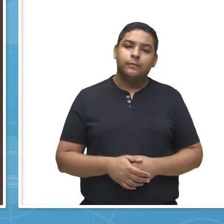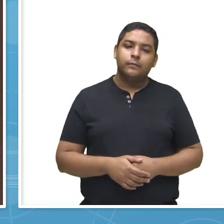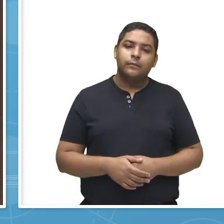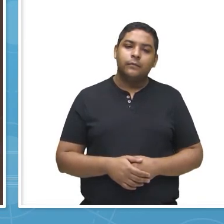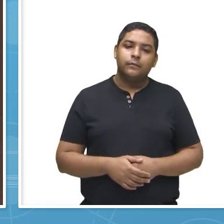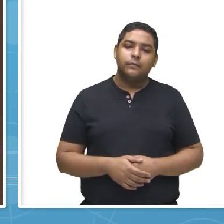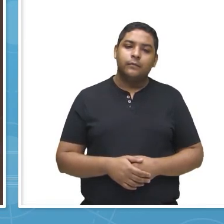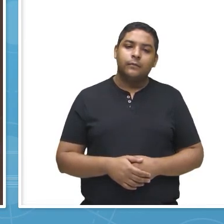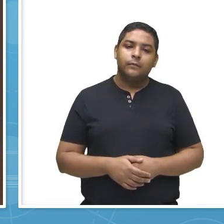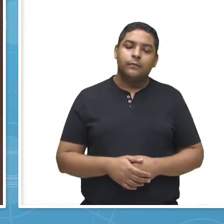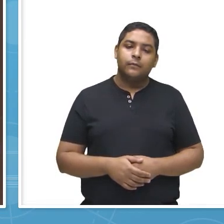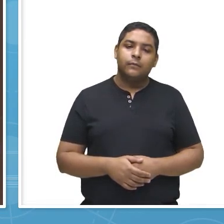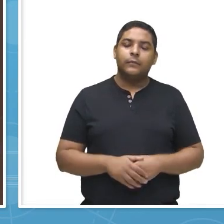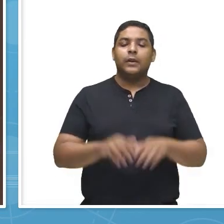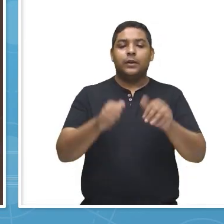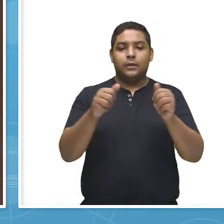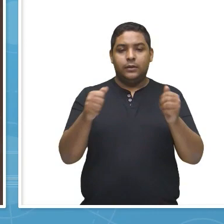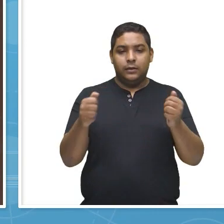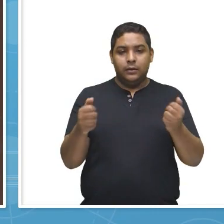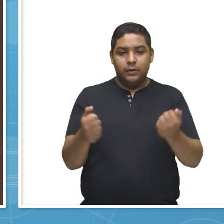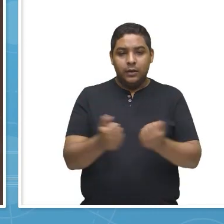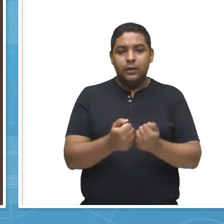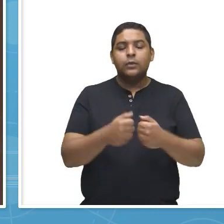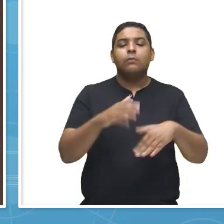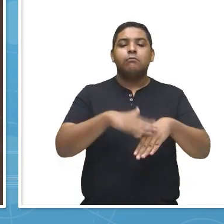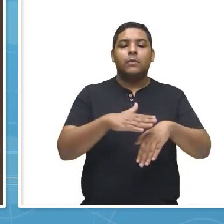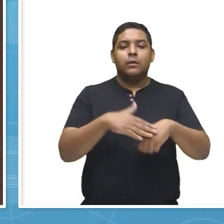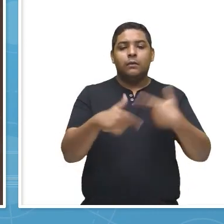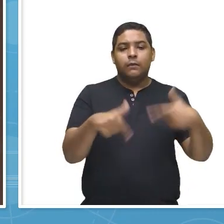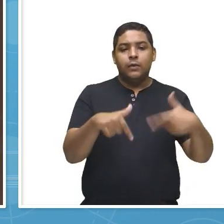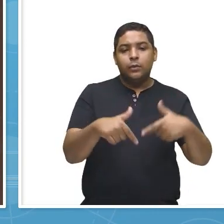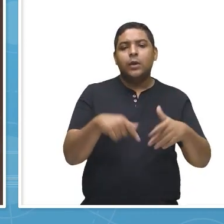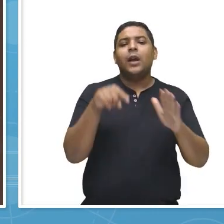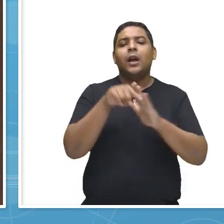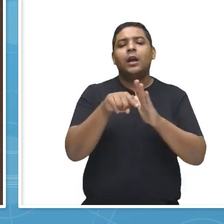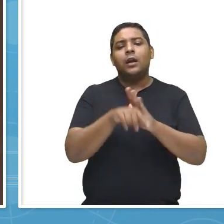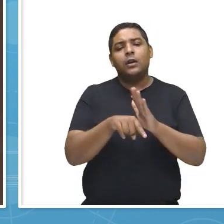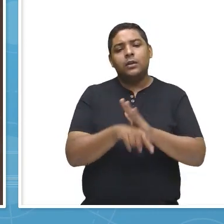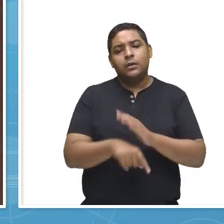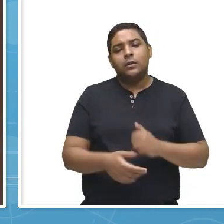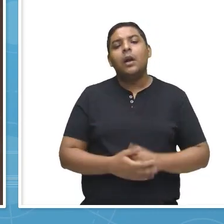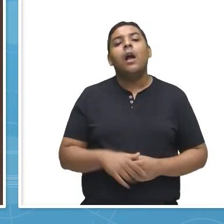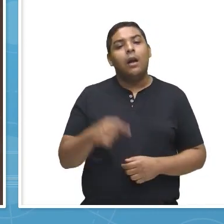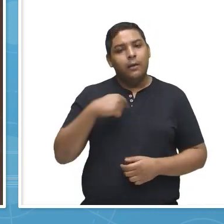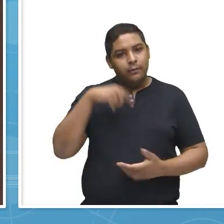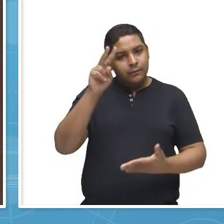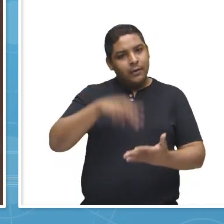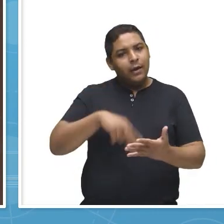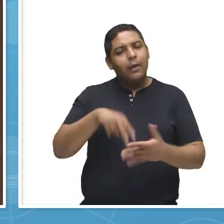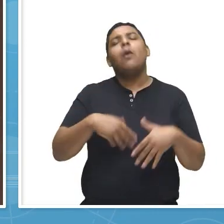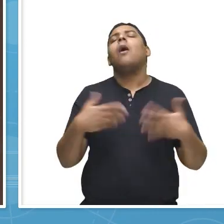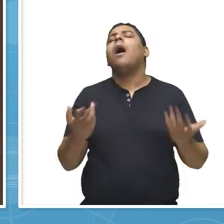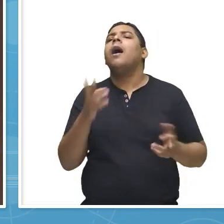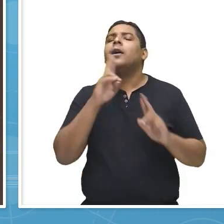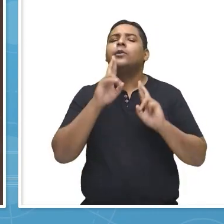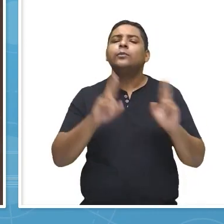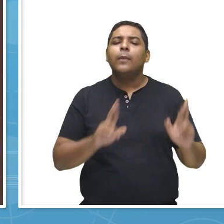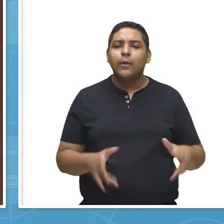não colocou qual questão, tá? Ivo, ninguém lê as minhas mensagens. Estou lendo, Ivo. Qual é a sua